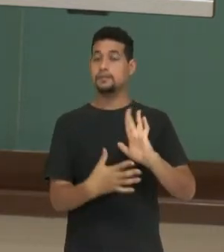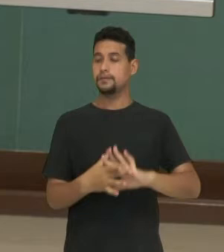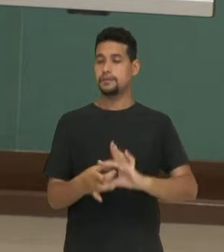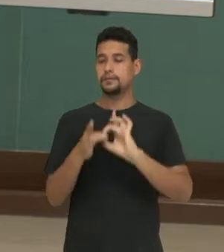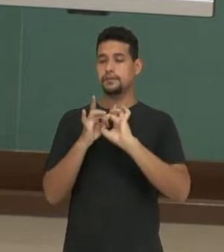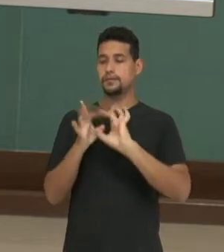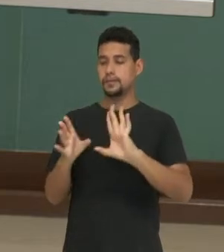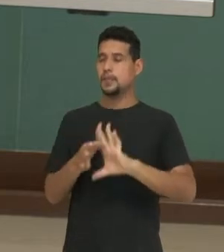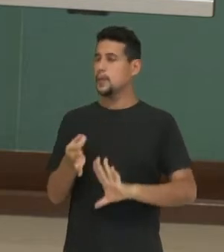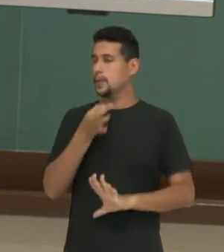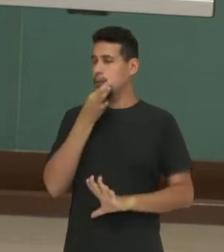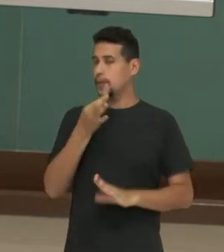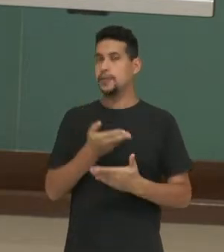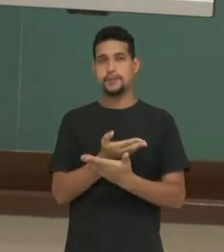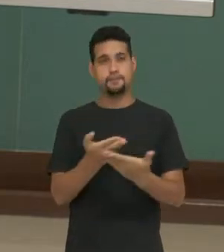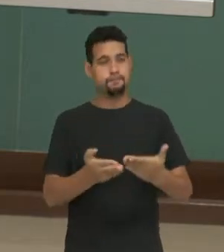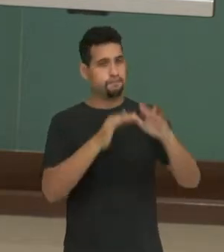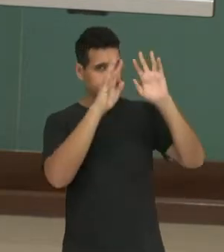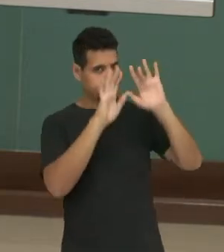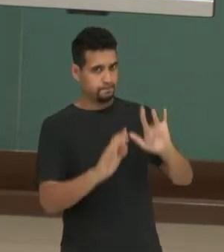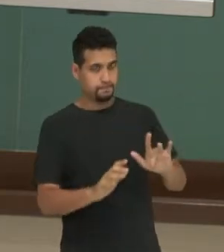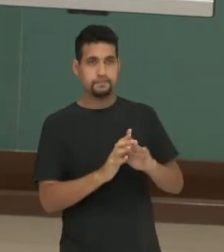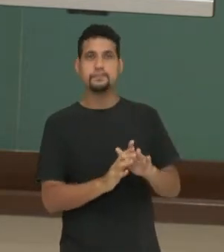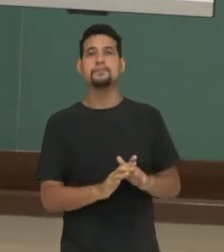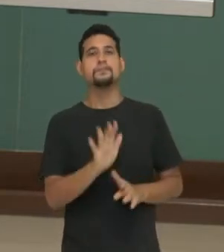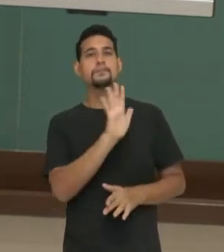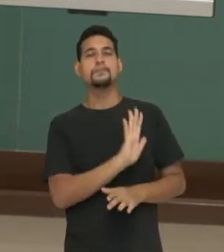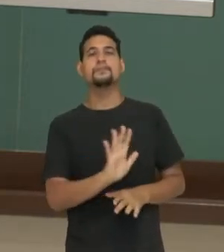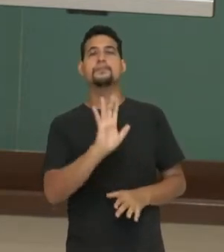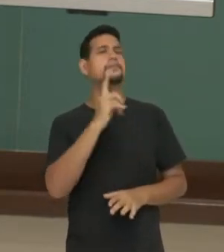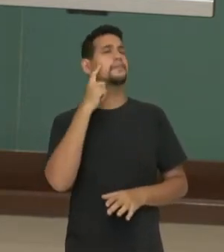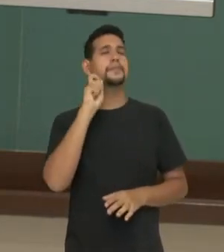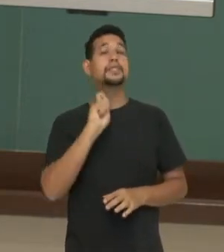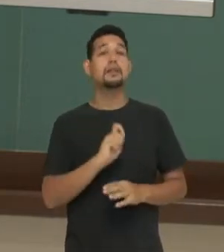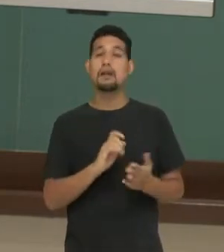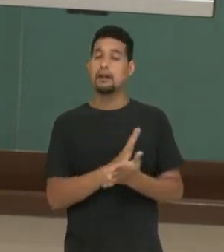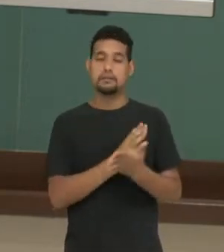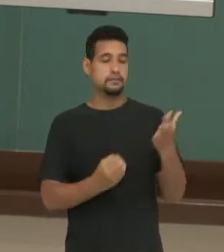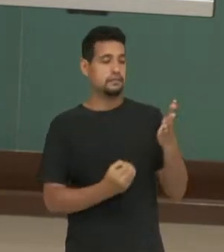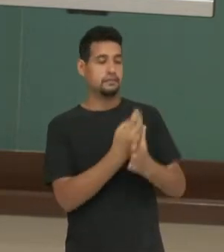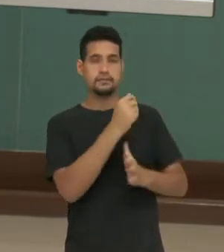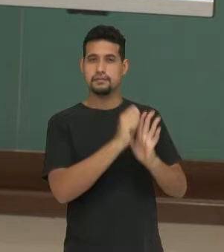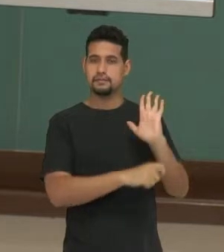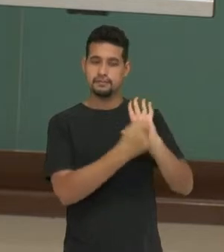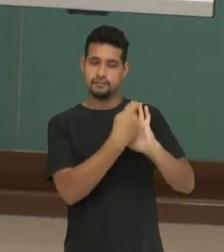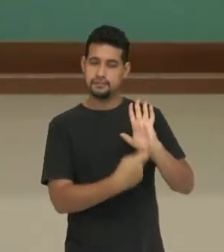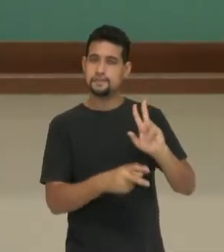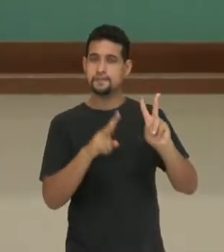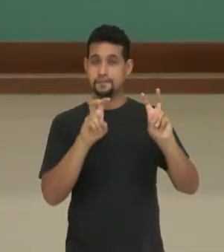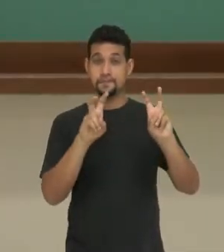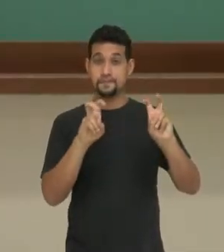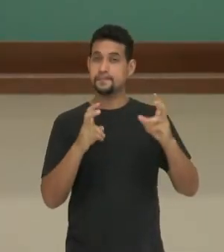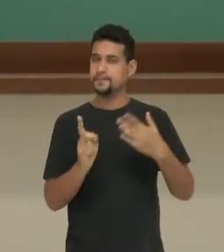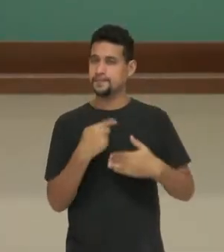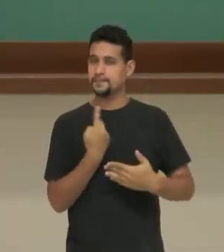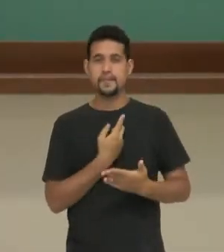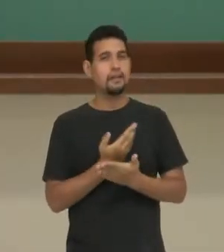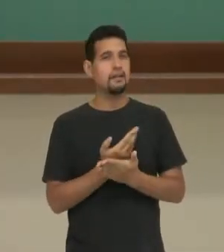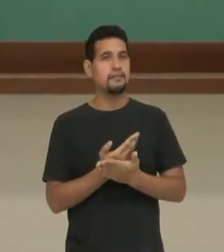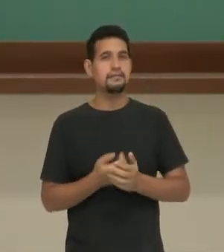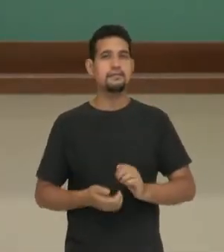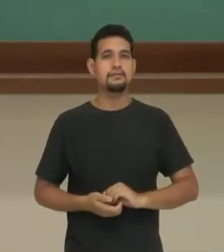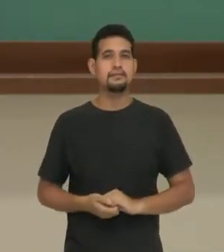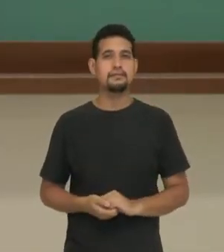como sugestão para vocês preencherem esses espaços, pensando aí numa produção de texto escrita a respeito desse tema que nós estamos